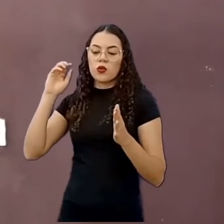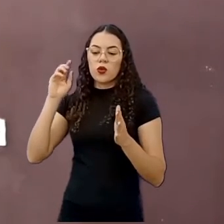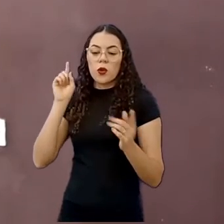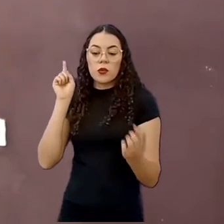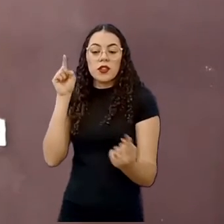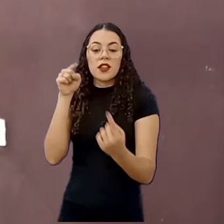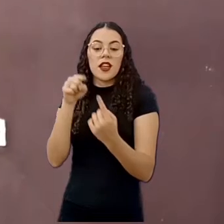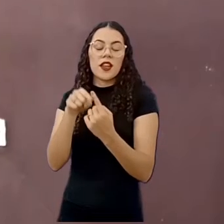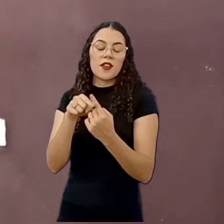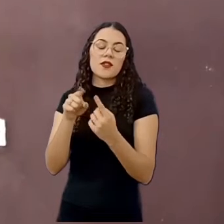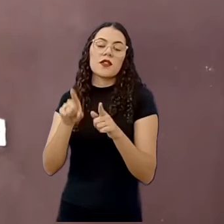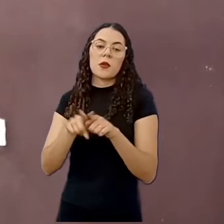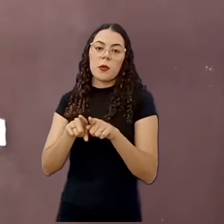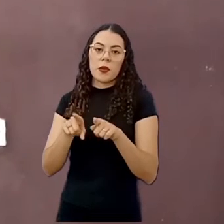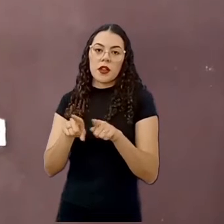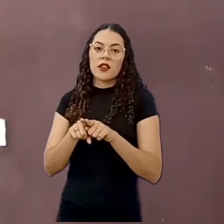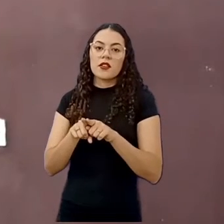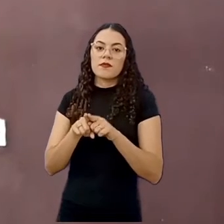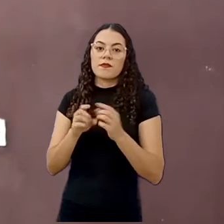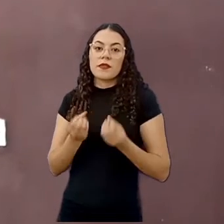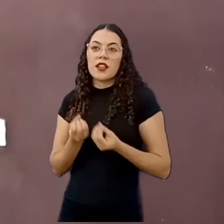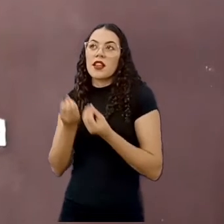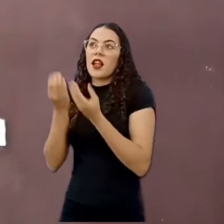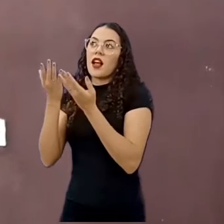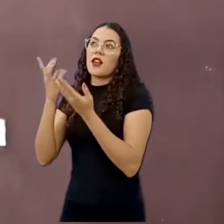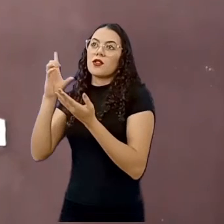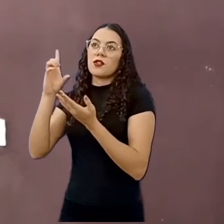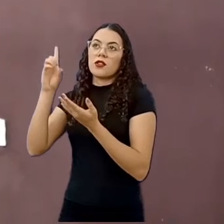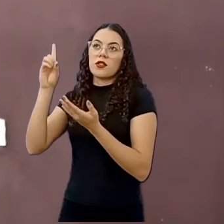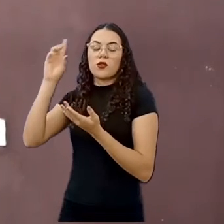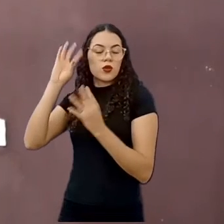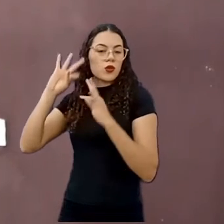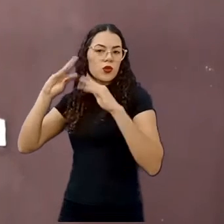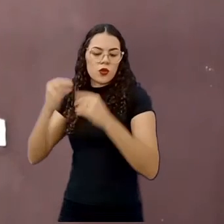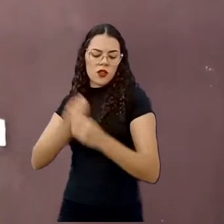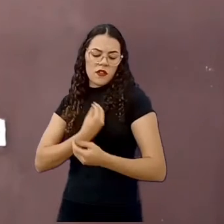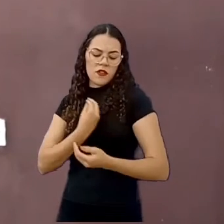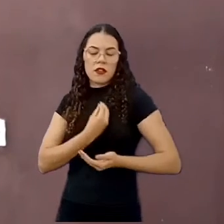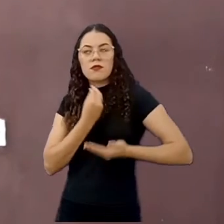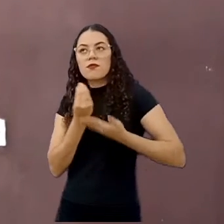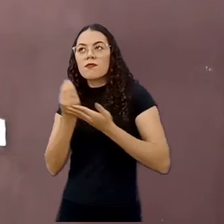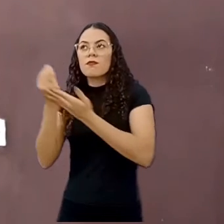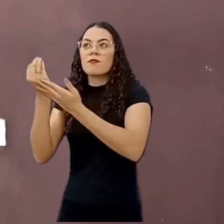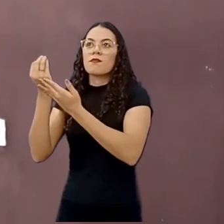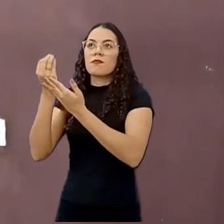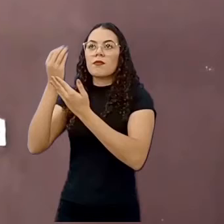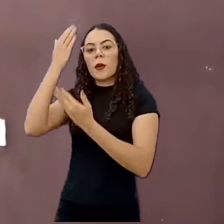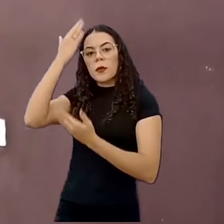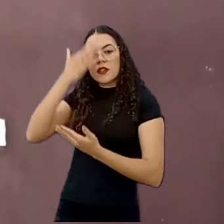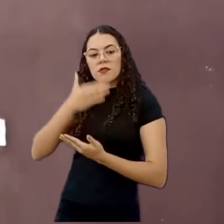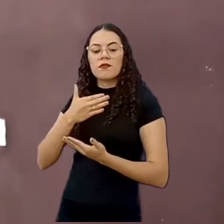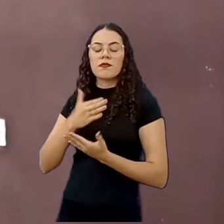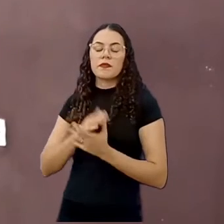fazendo. E dei ao Senhor tudo que eu poderia dar, a minha vida, a minha existência.